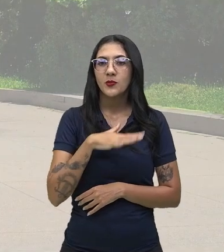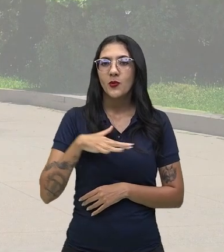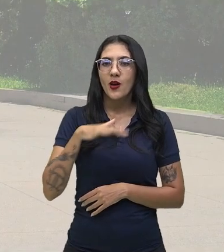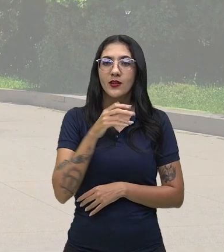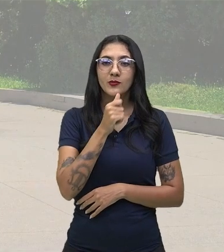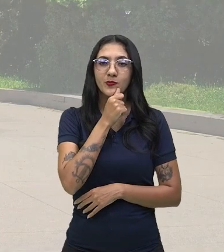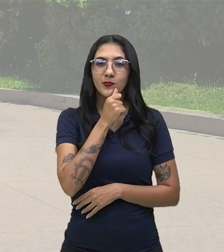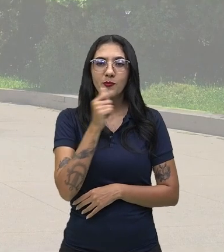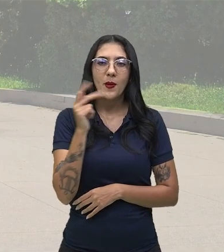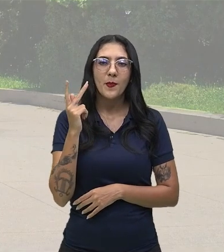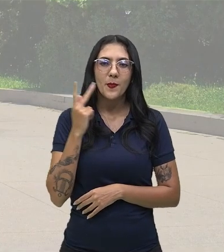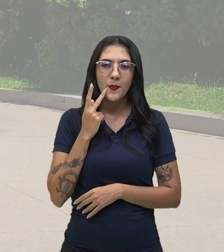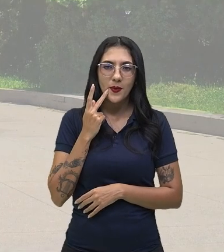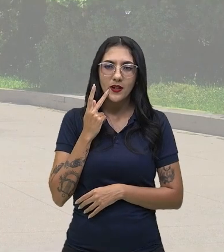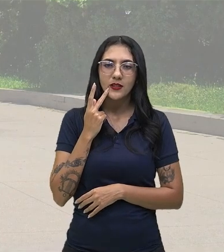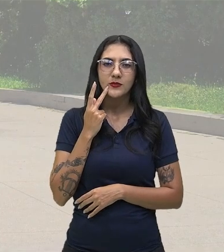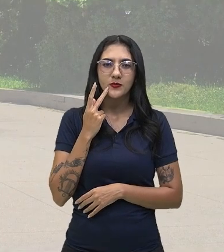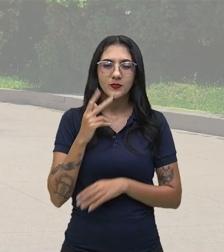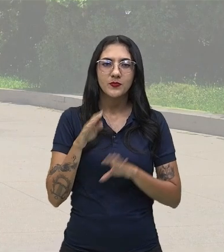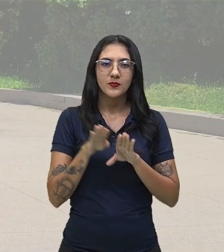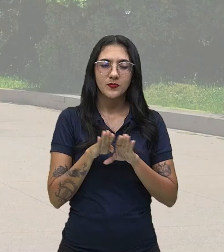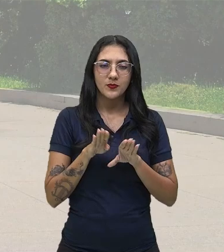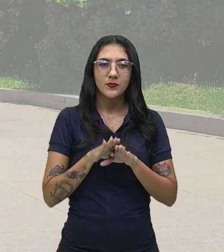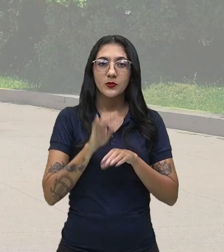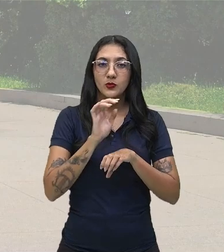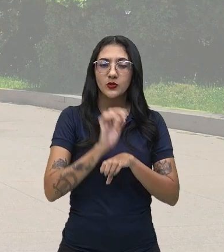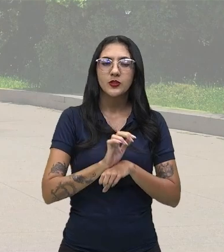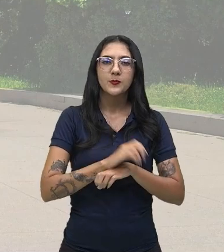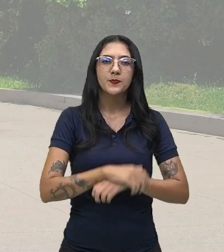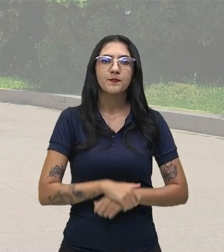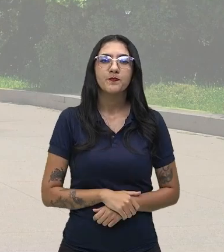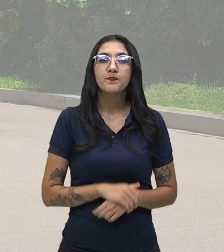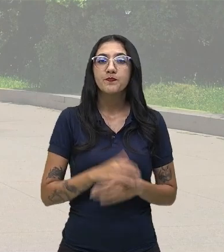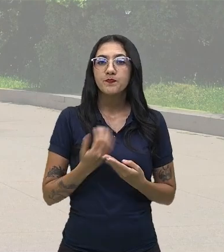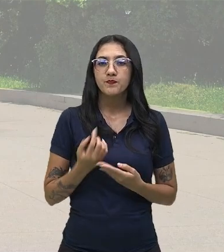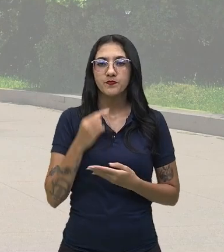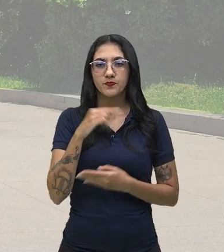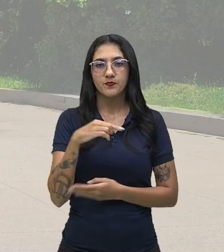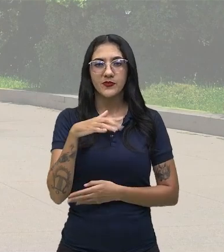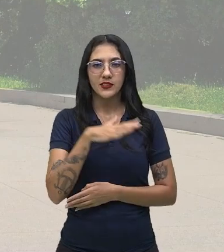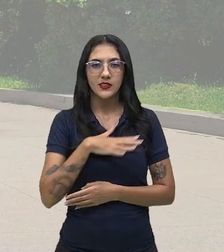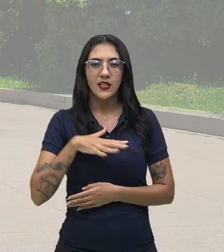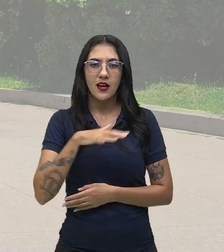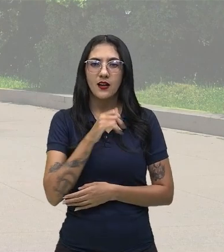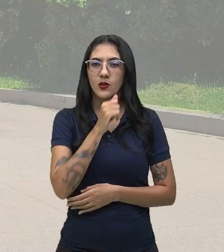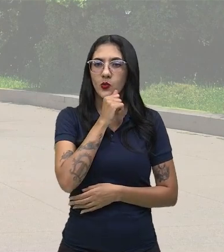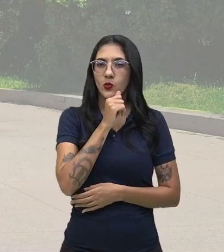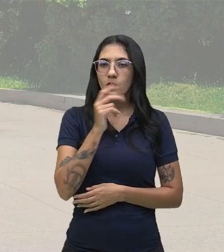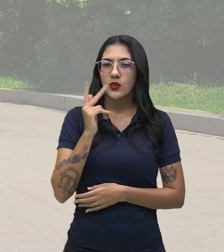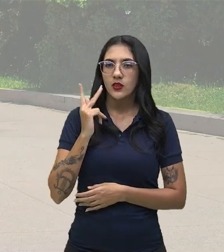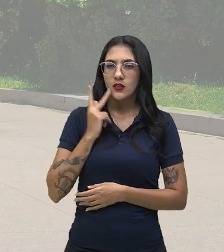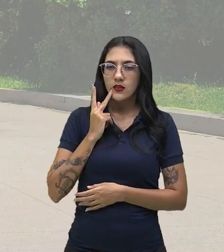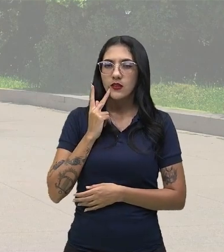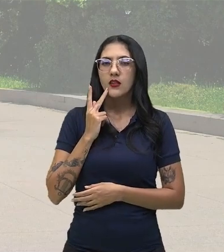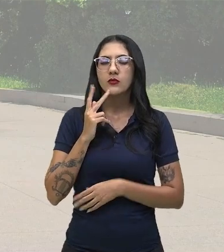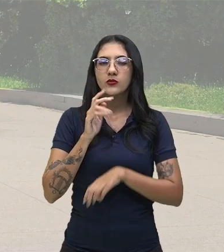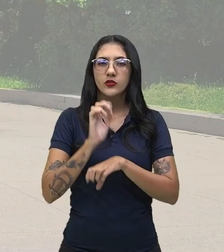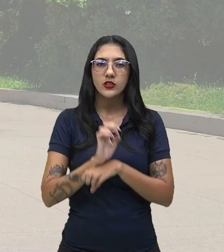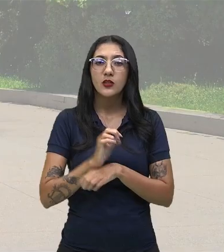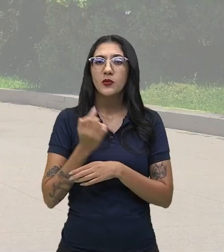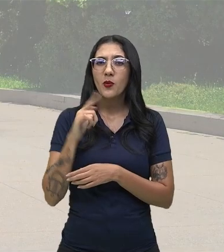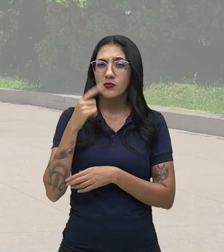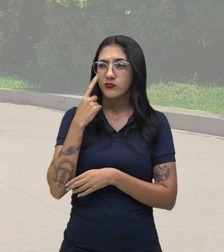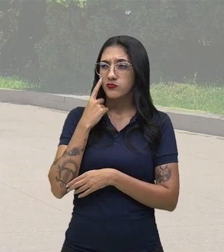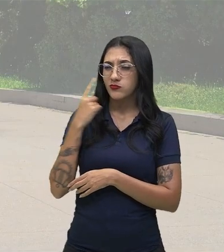estado do Amapá. Então, o Marco Zero é esse monumento, né? Que ele